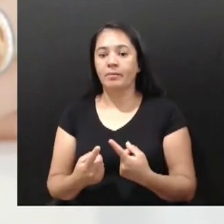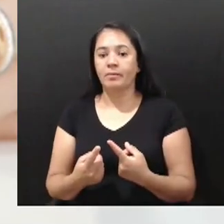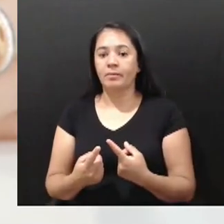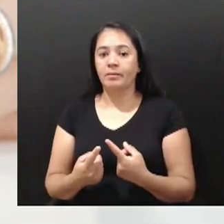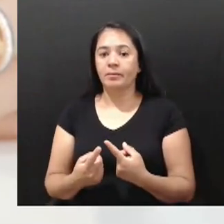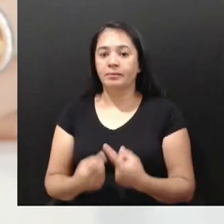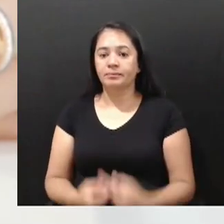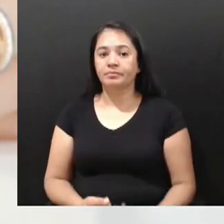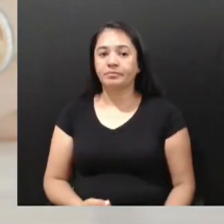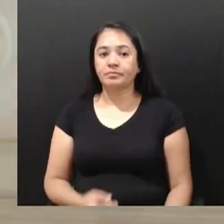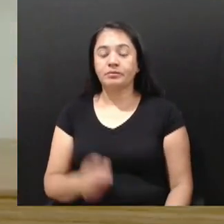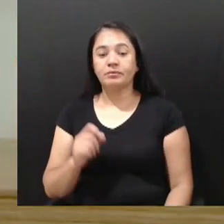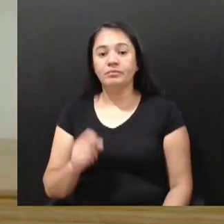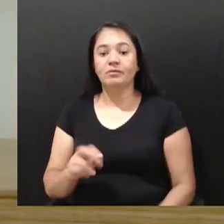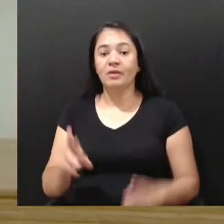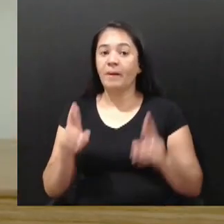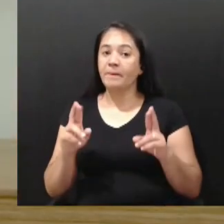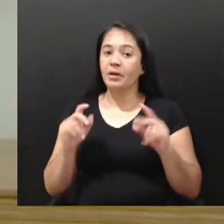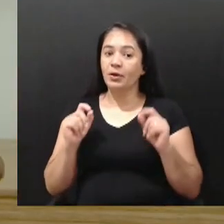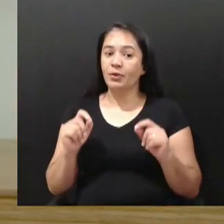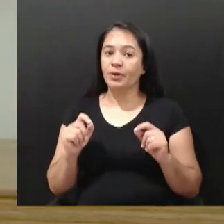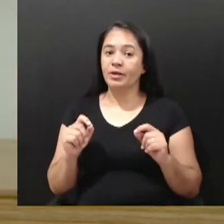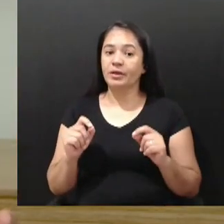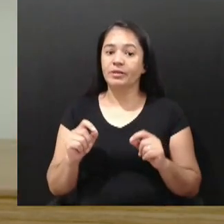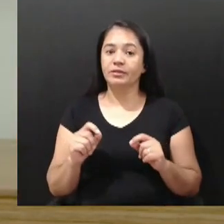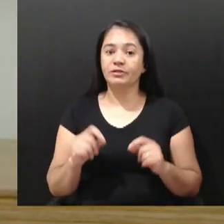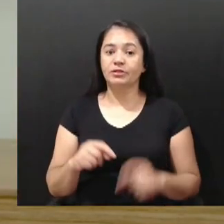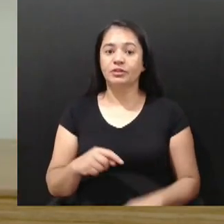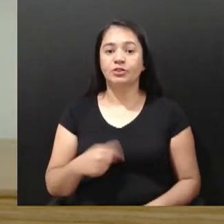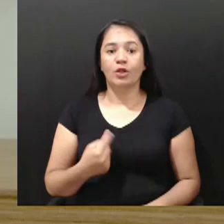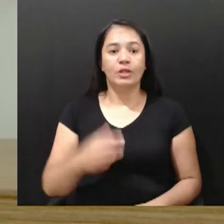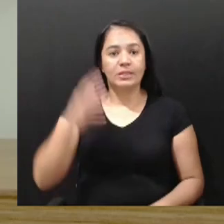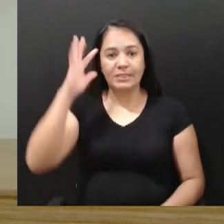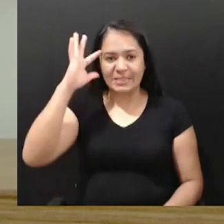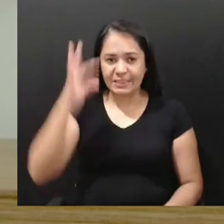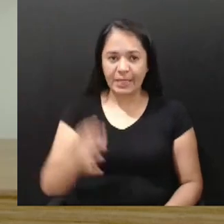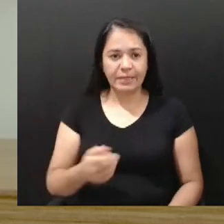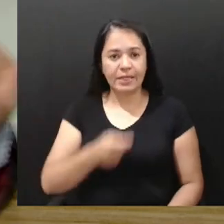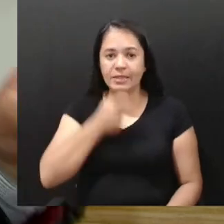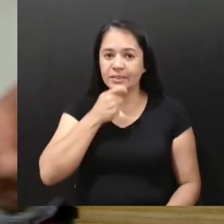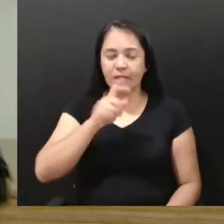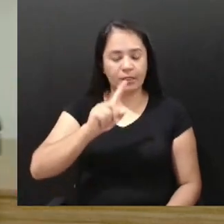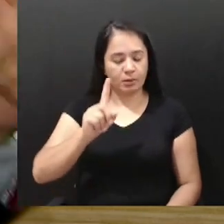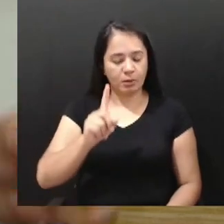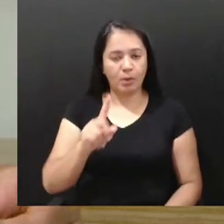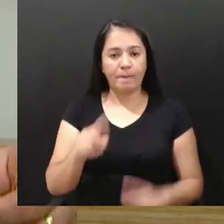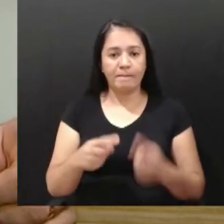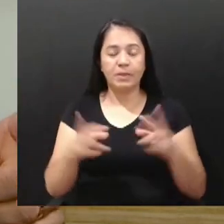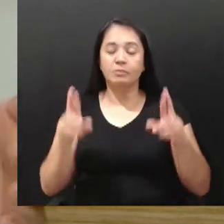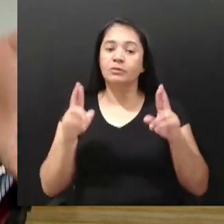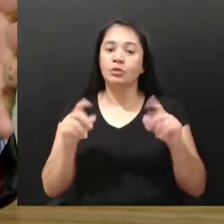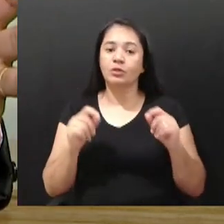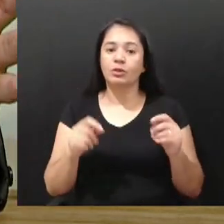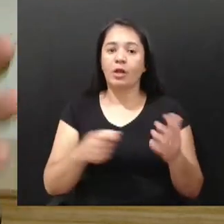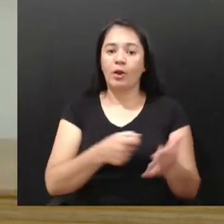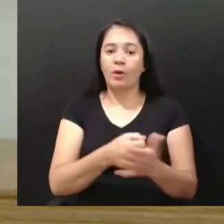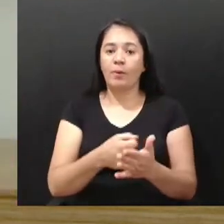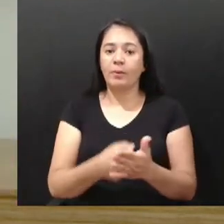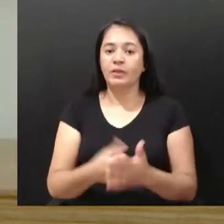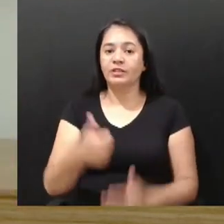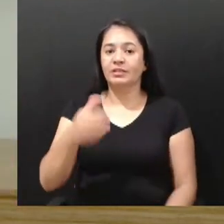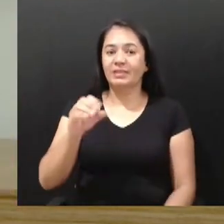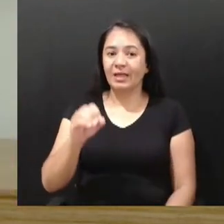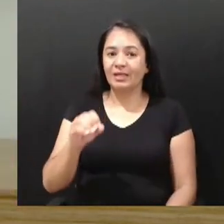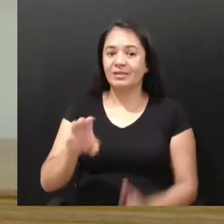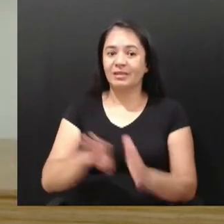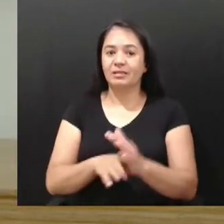Que espera-se, mais uma vez, repito, a gente não tem certeza de como vai funcionar, mas espera-se que o pagamento em 10, 12 vezes se torne